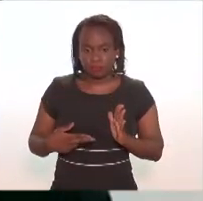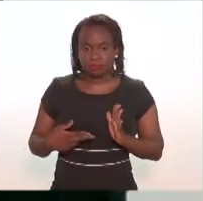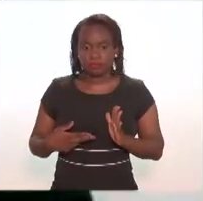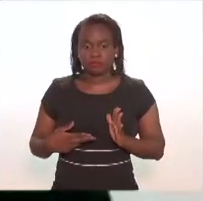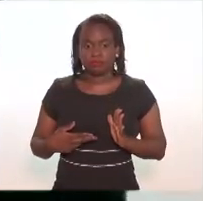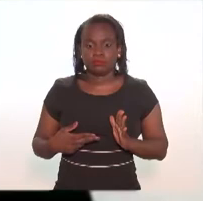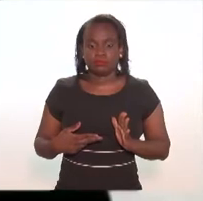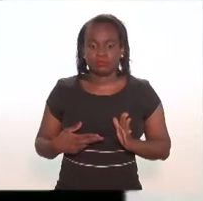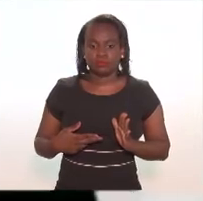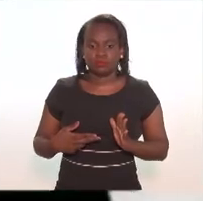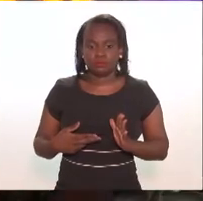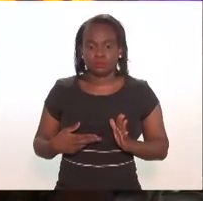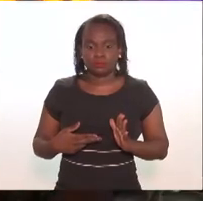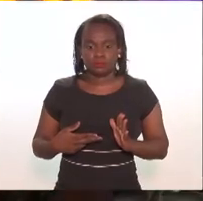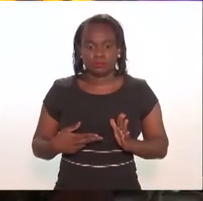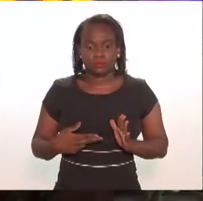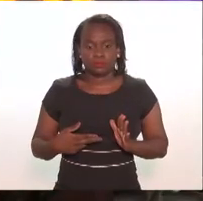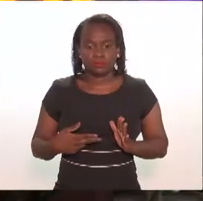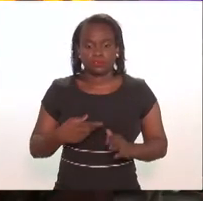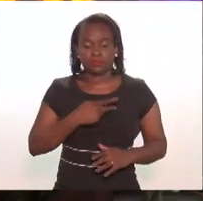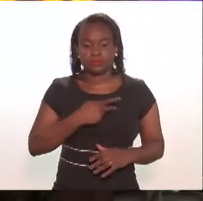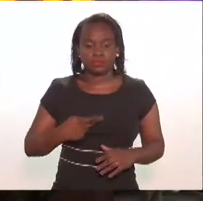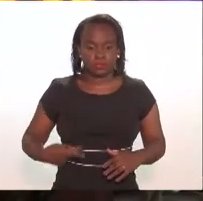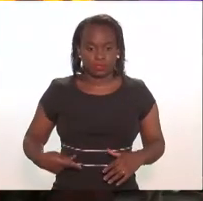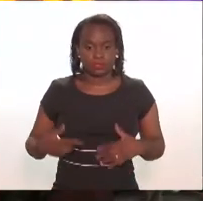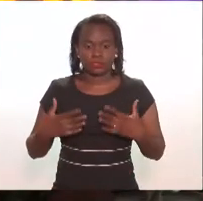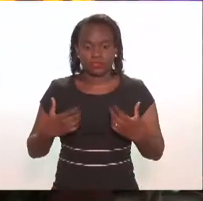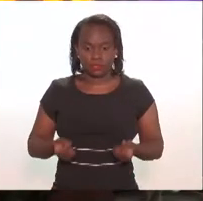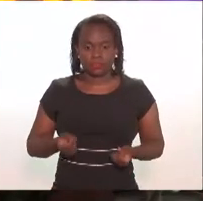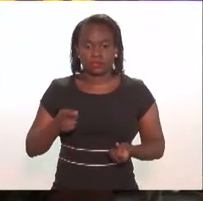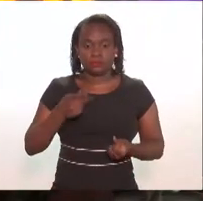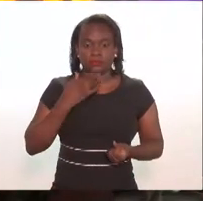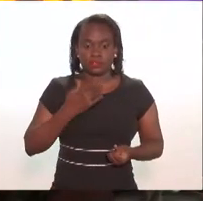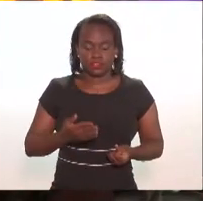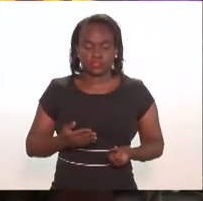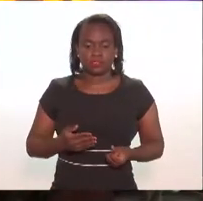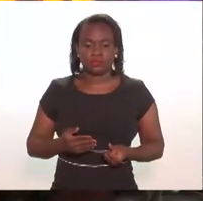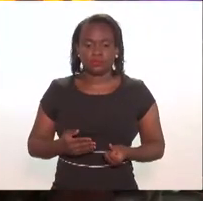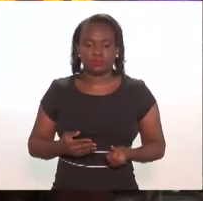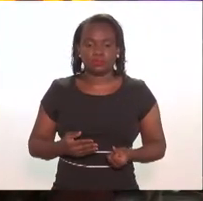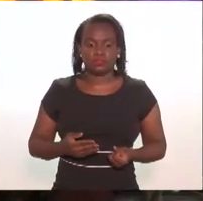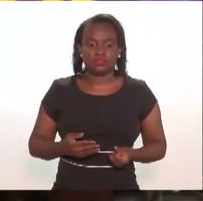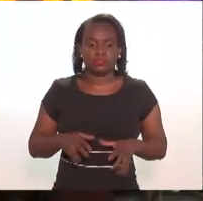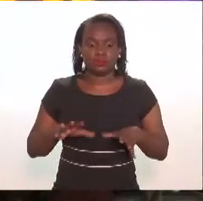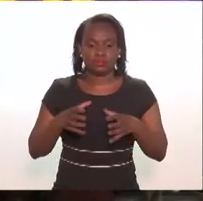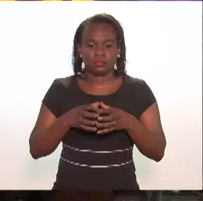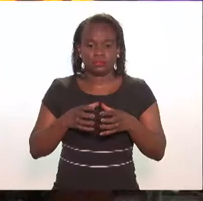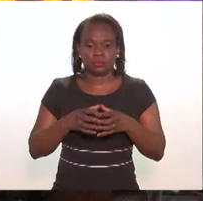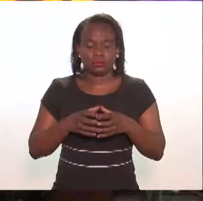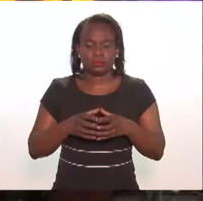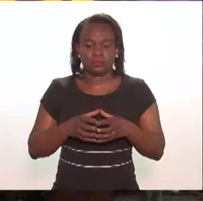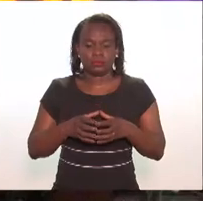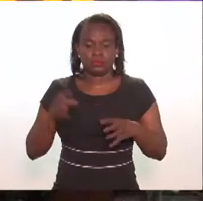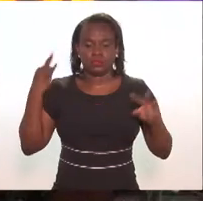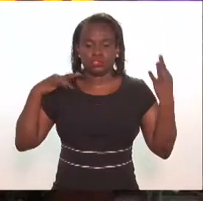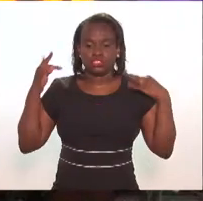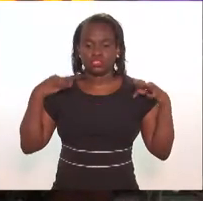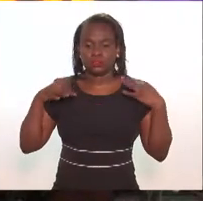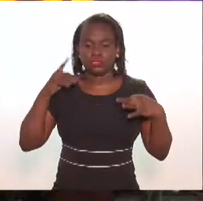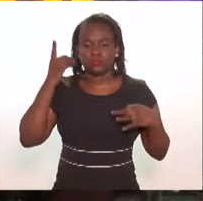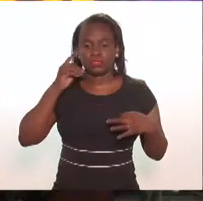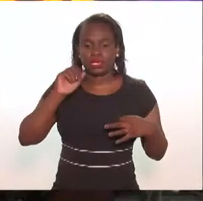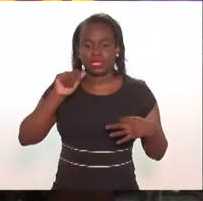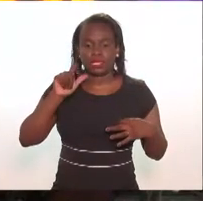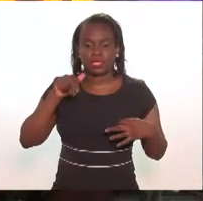Presidência, defere o pedido de Vossa Excelência. Obrigado. Pela Comissão de Turismo, deputada